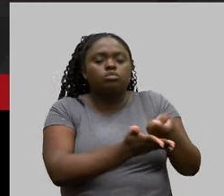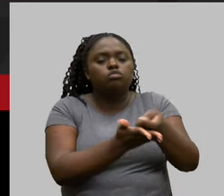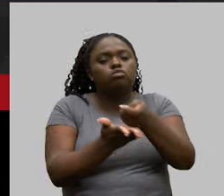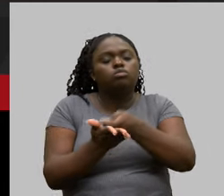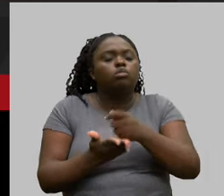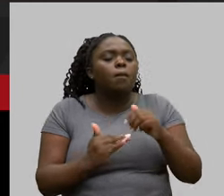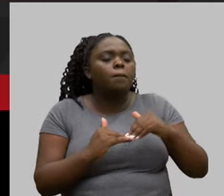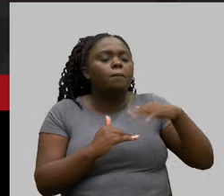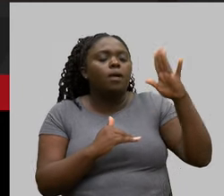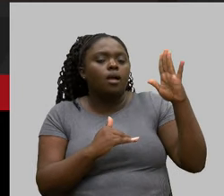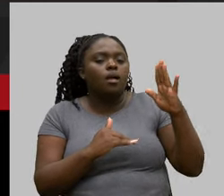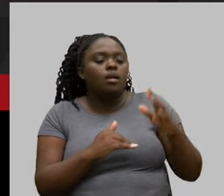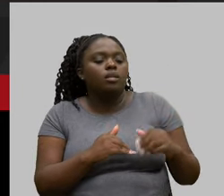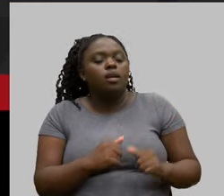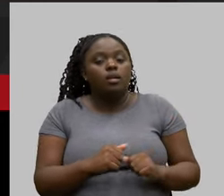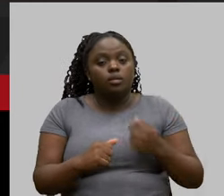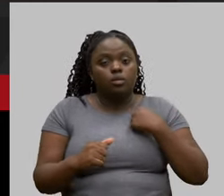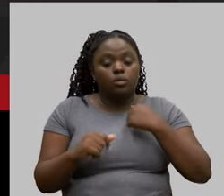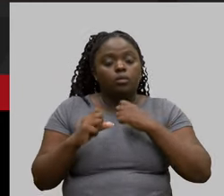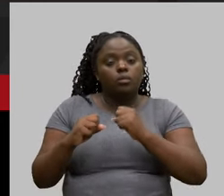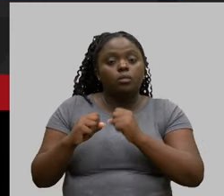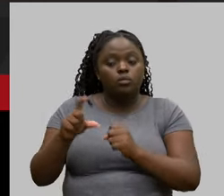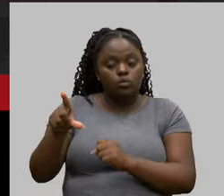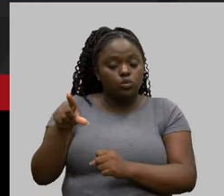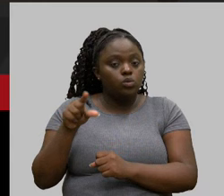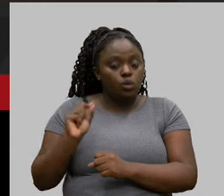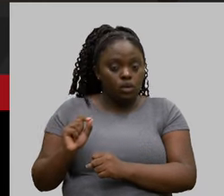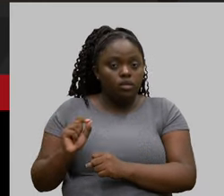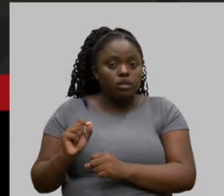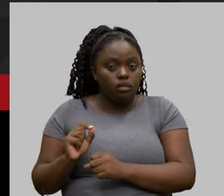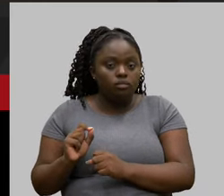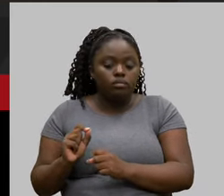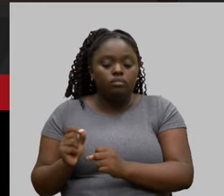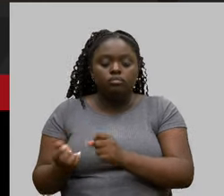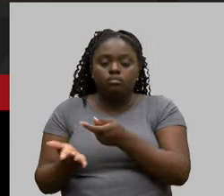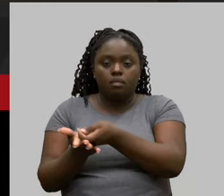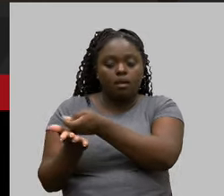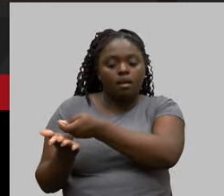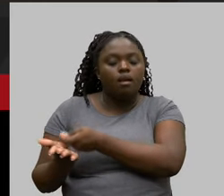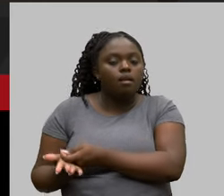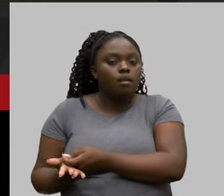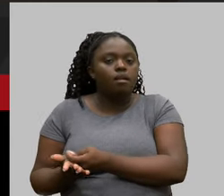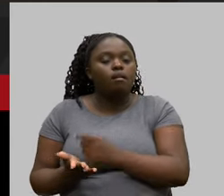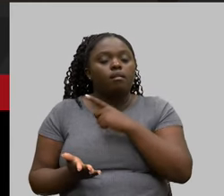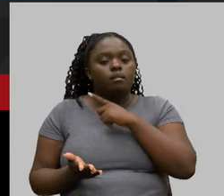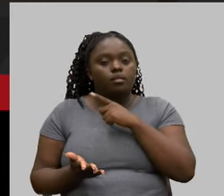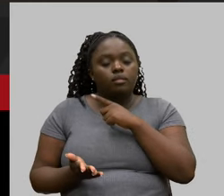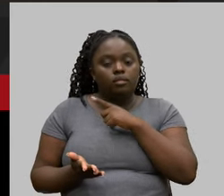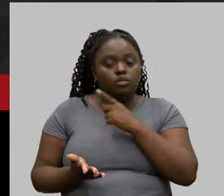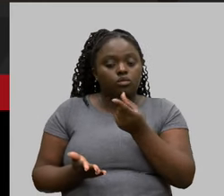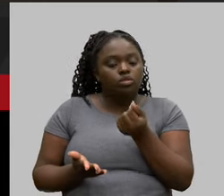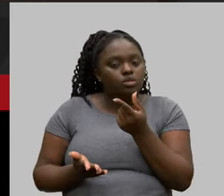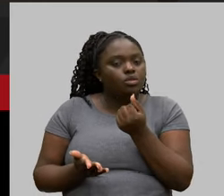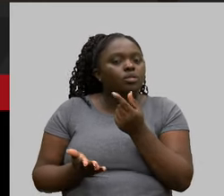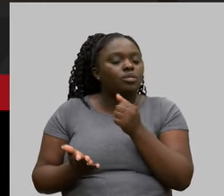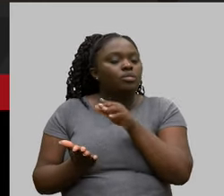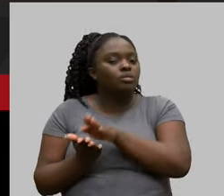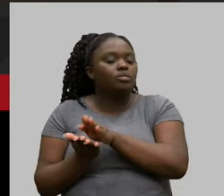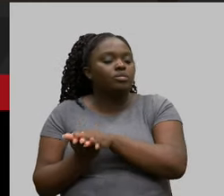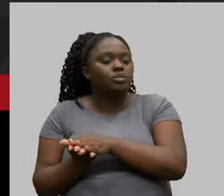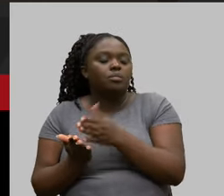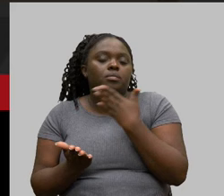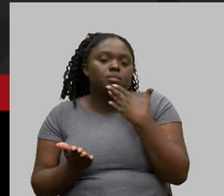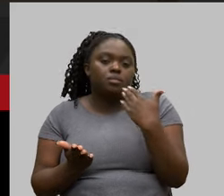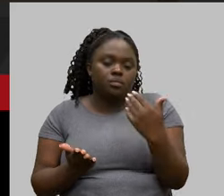Eh escolher investimentos mais adequados para essa situação e aí eu tenho uma rentabilidade melhor pro pro meu regime próprio e